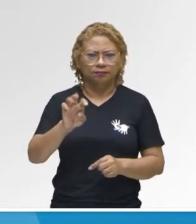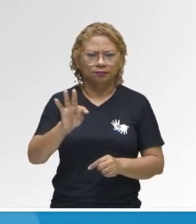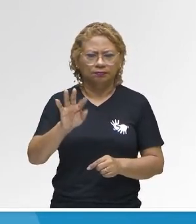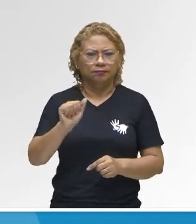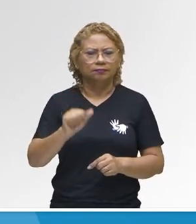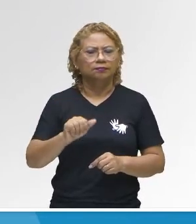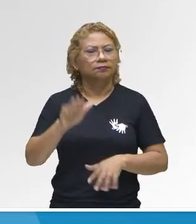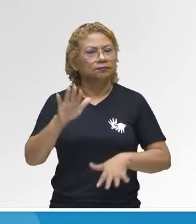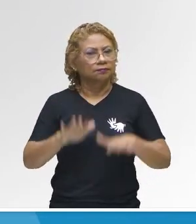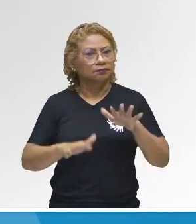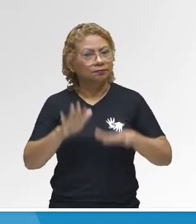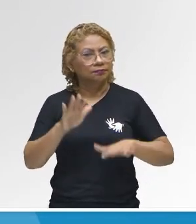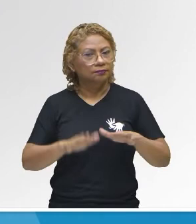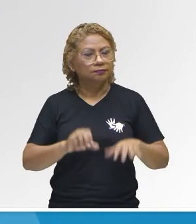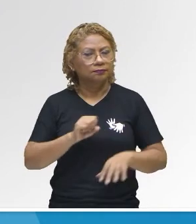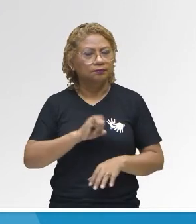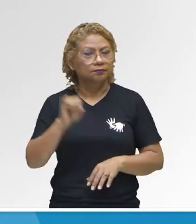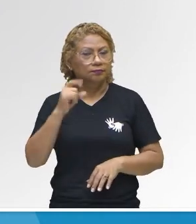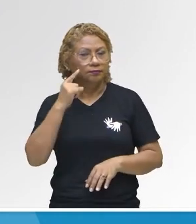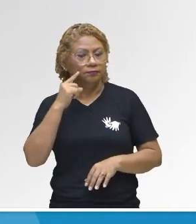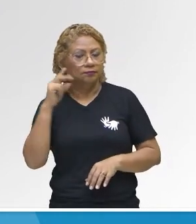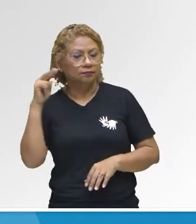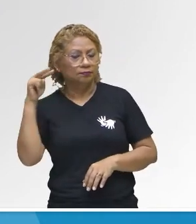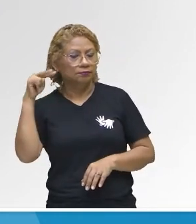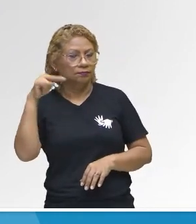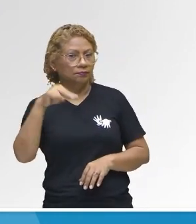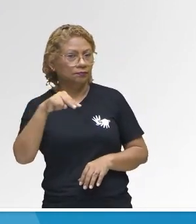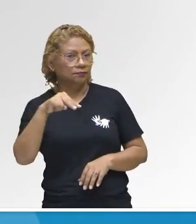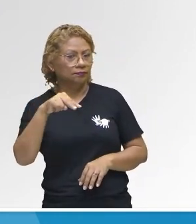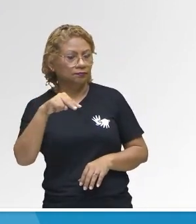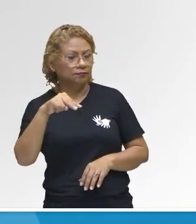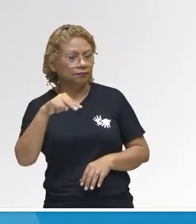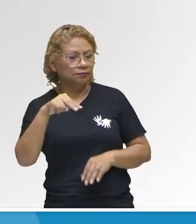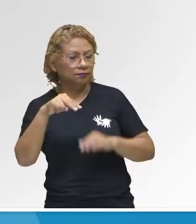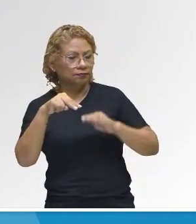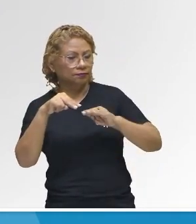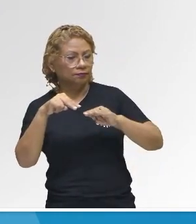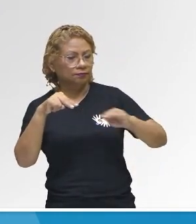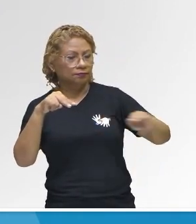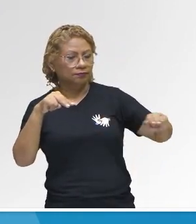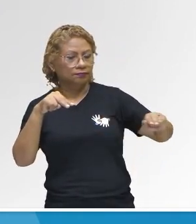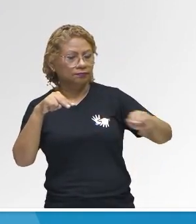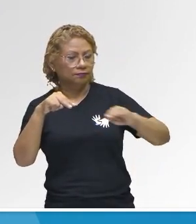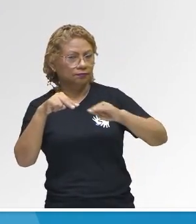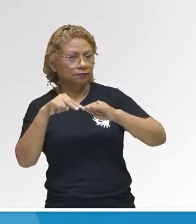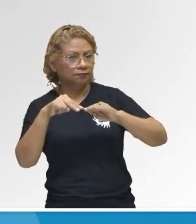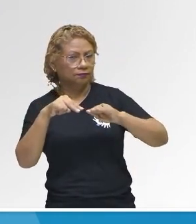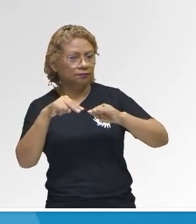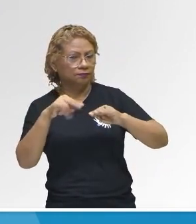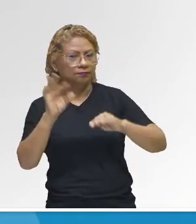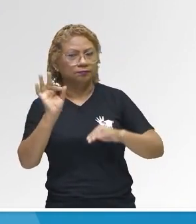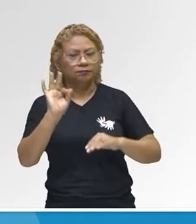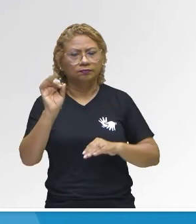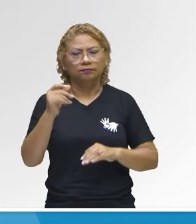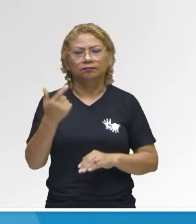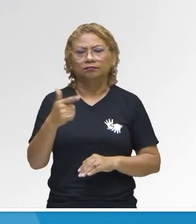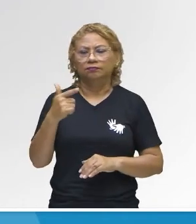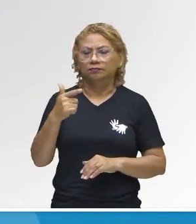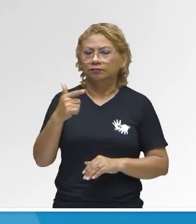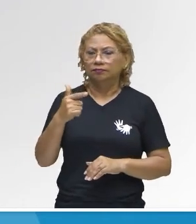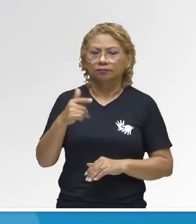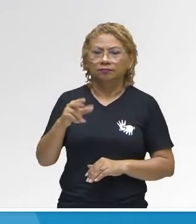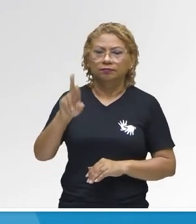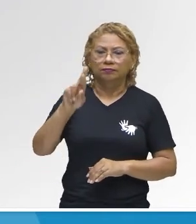observando desse ponto para cá, certamente eu não teria uma reta. Viram no exemplo anterior que a gente